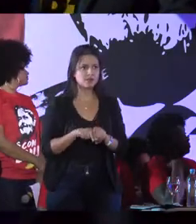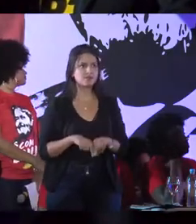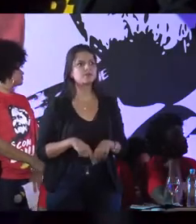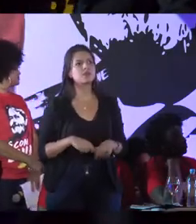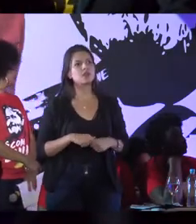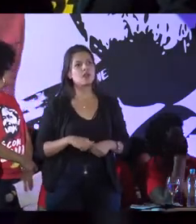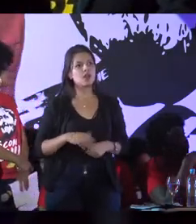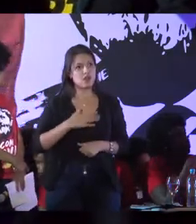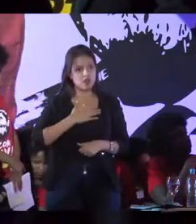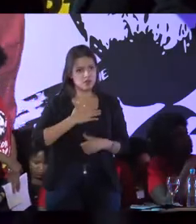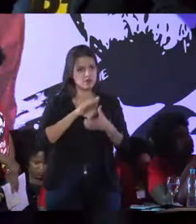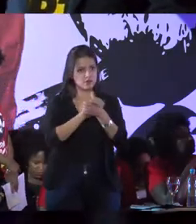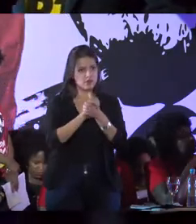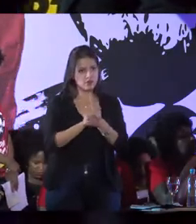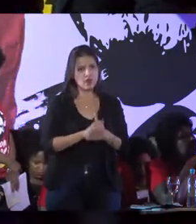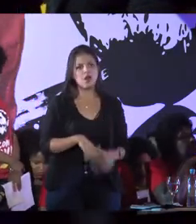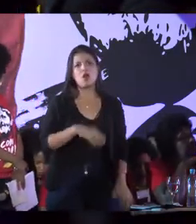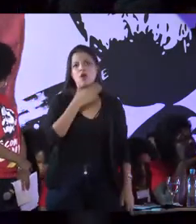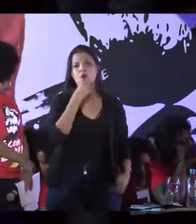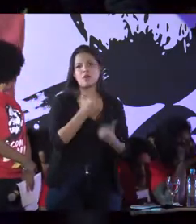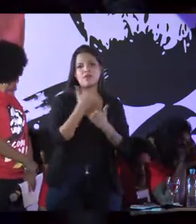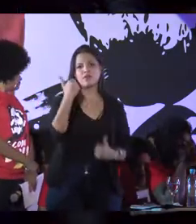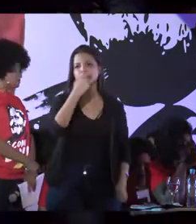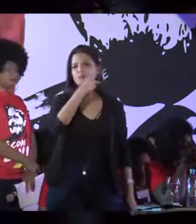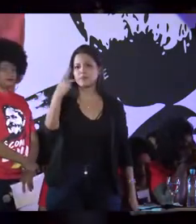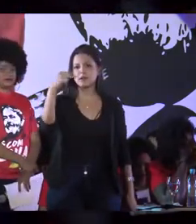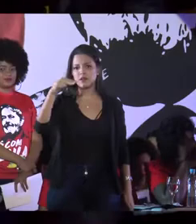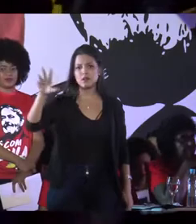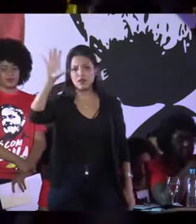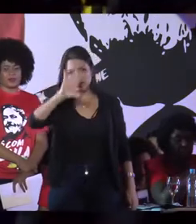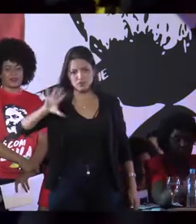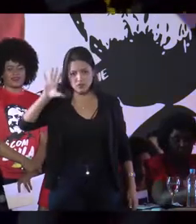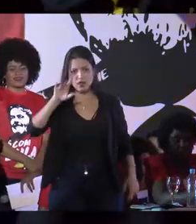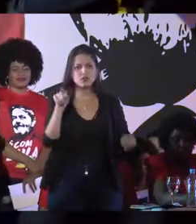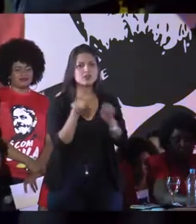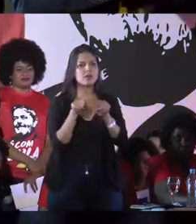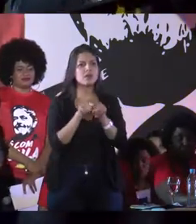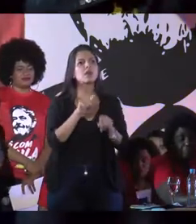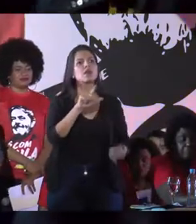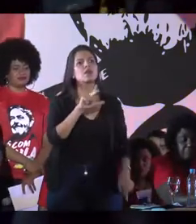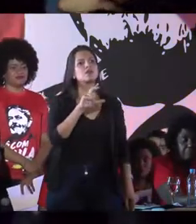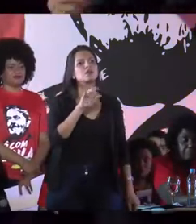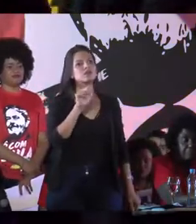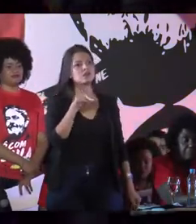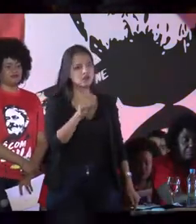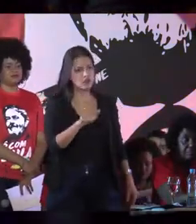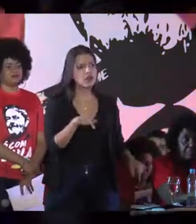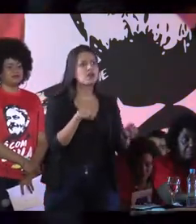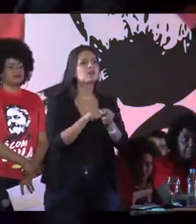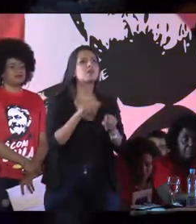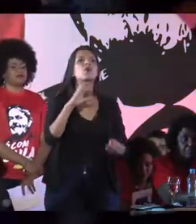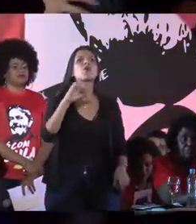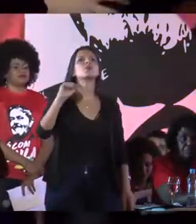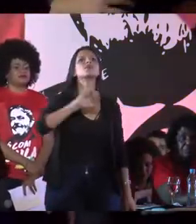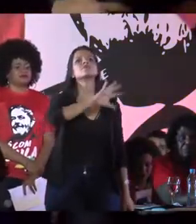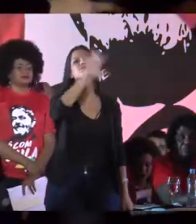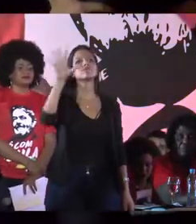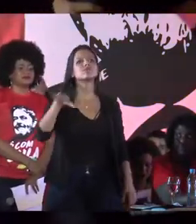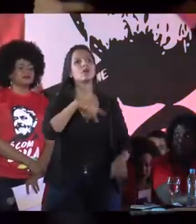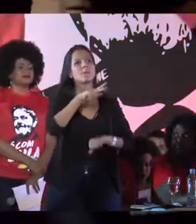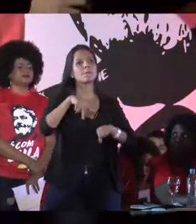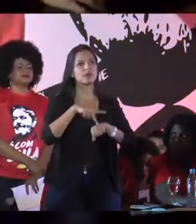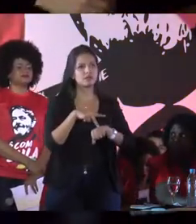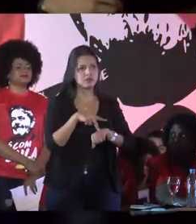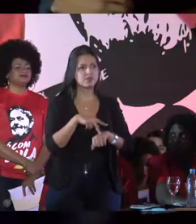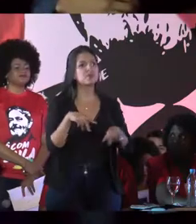pessoal, vice-presidente nacional, mas também em nome de Luciana e dos comunistas de todo o país, porque eu falo